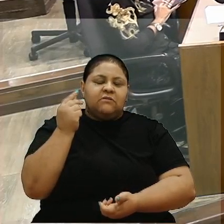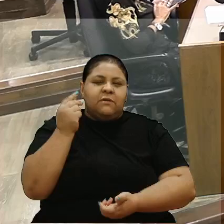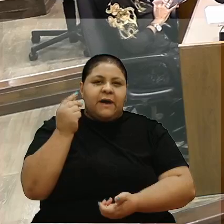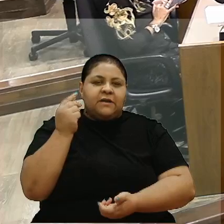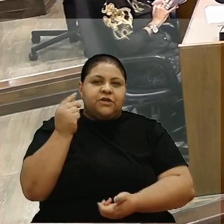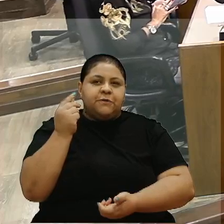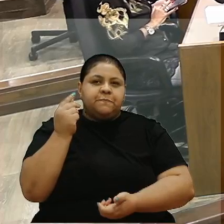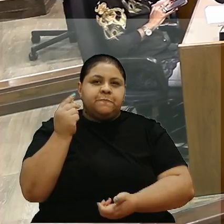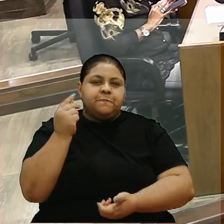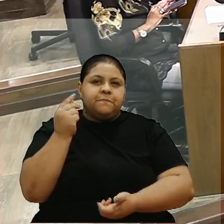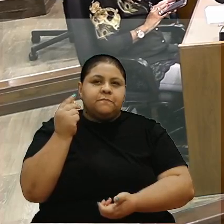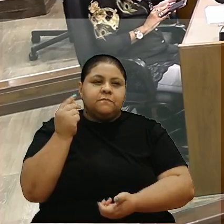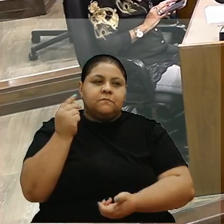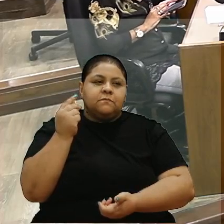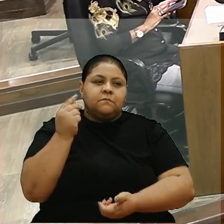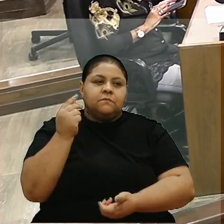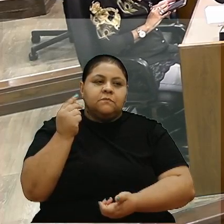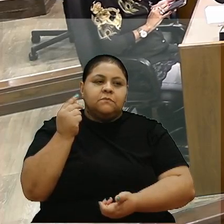ao cerne